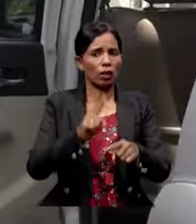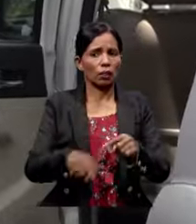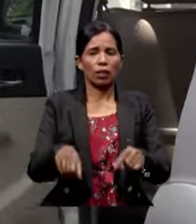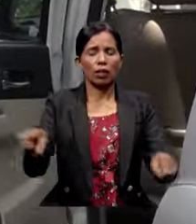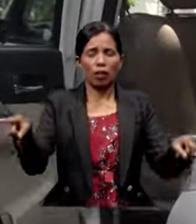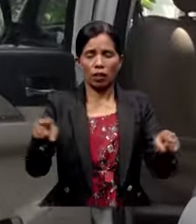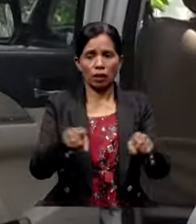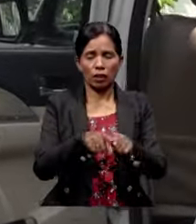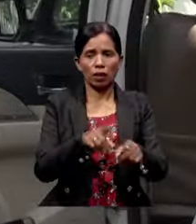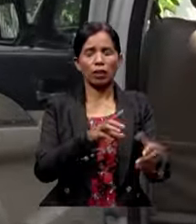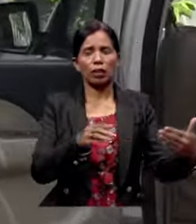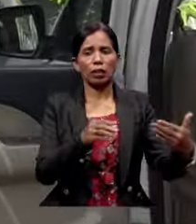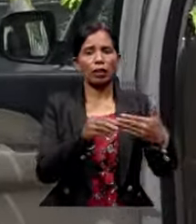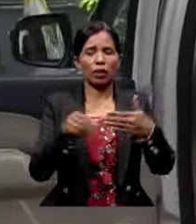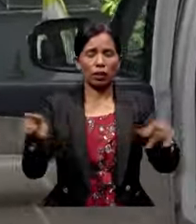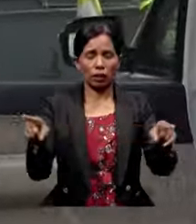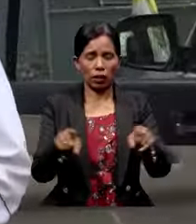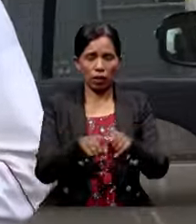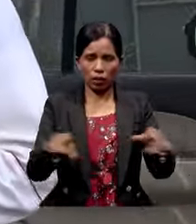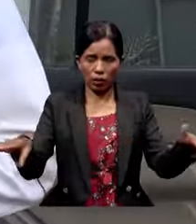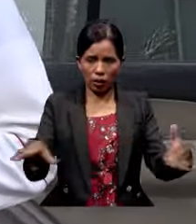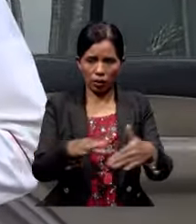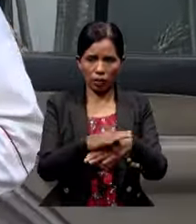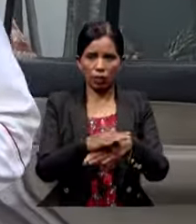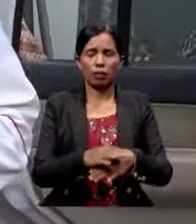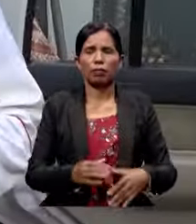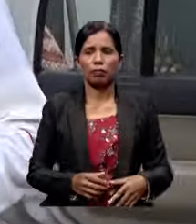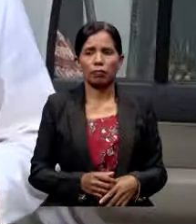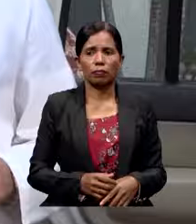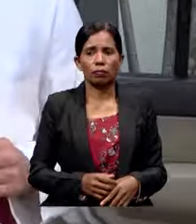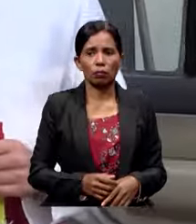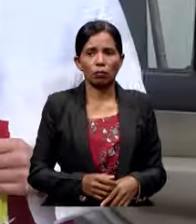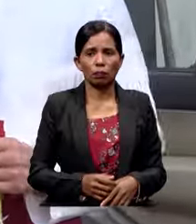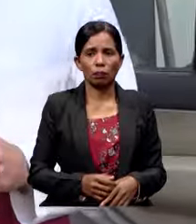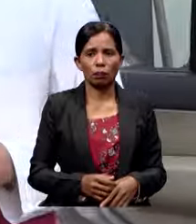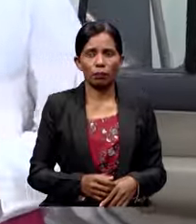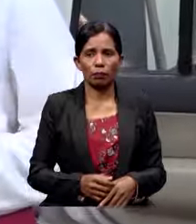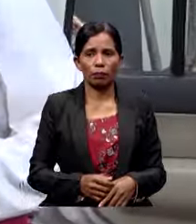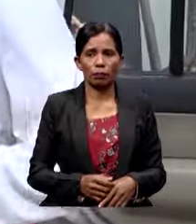confundi forma idane hanesan o sacramento casamento. Equipa cobertura, GMN.